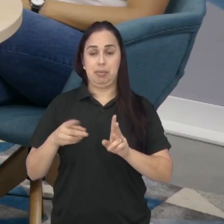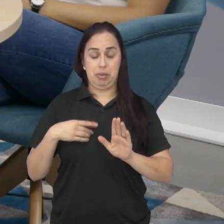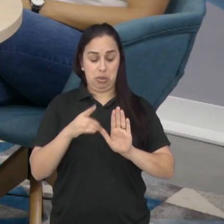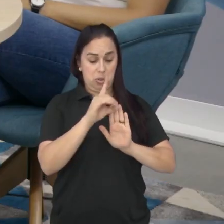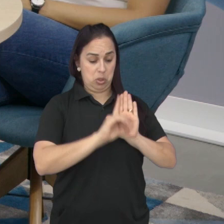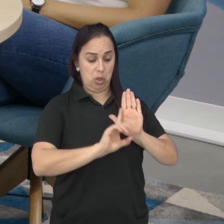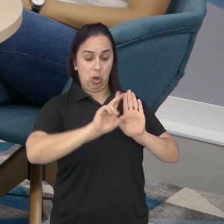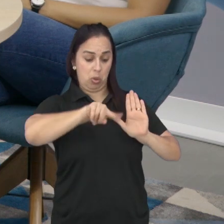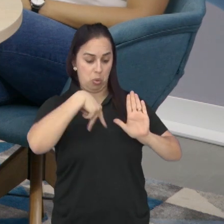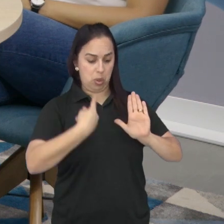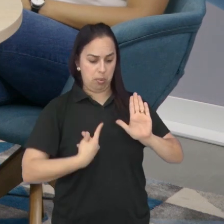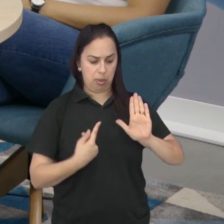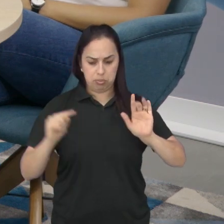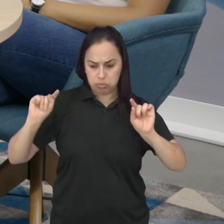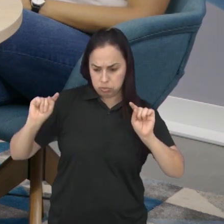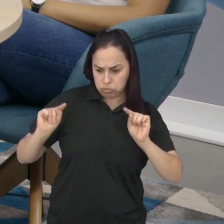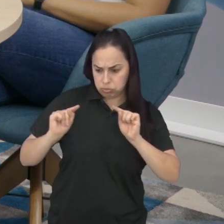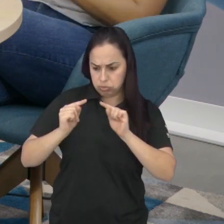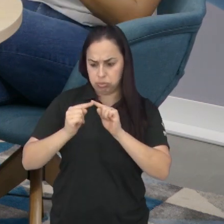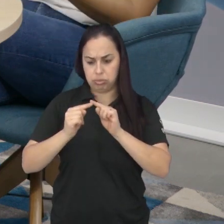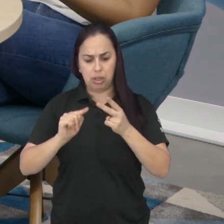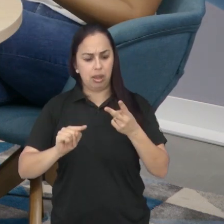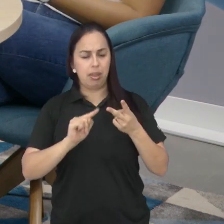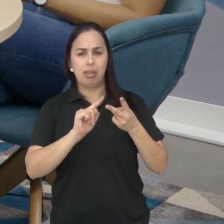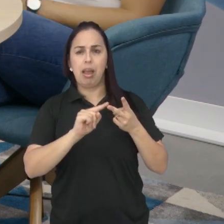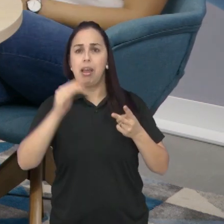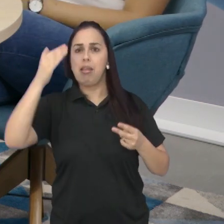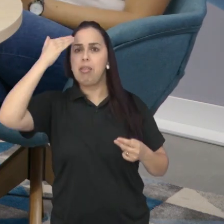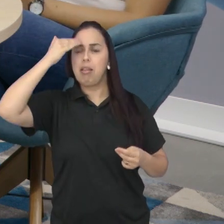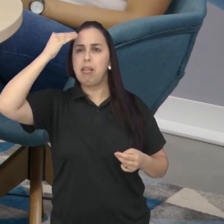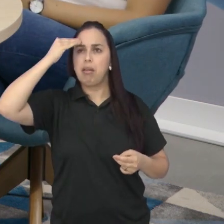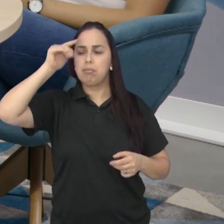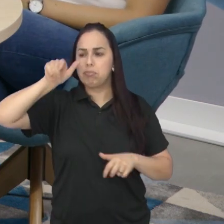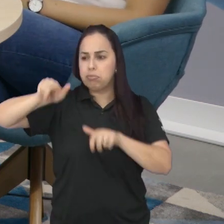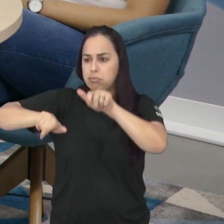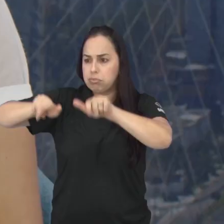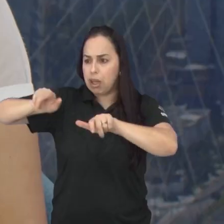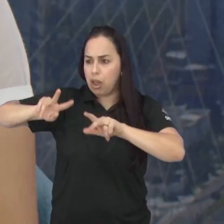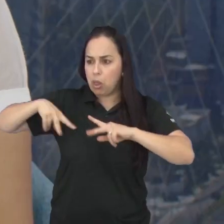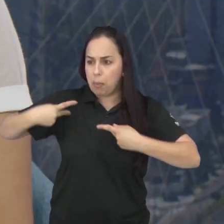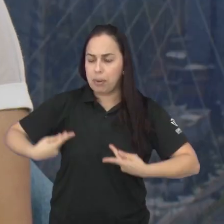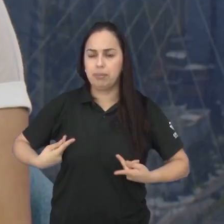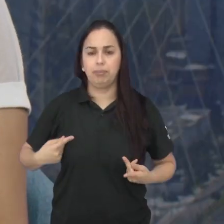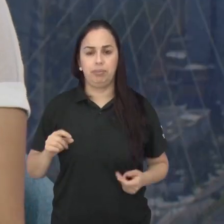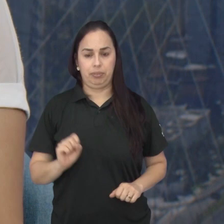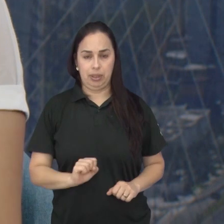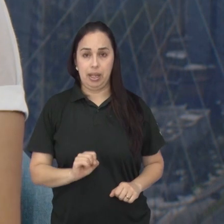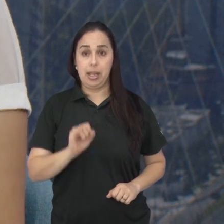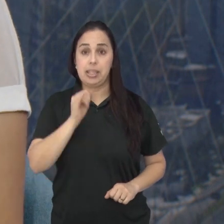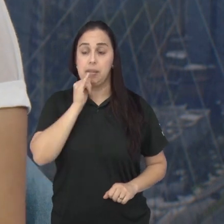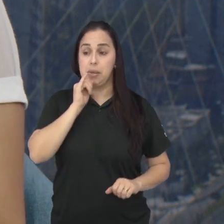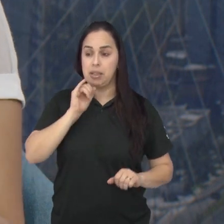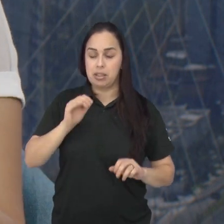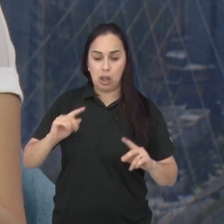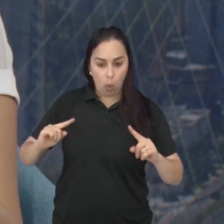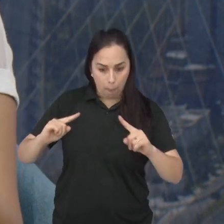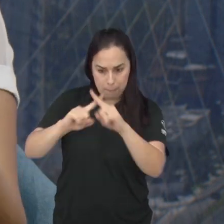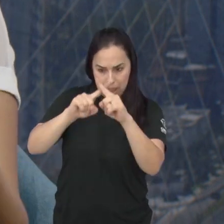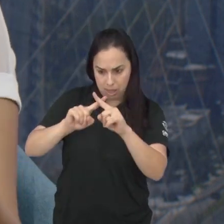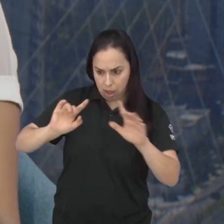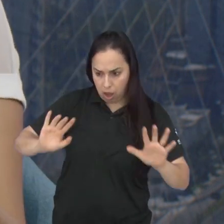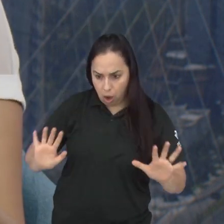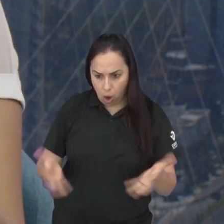direitos humanos, né, e desse entendimento da pessoa, né? Então, se eu estimulo a competição